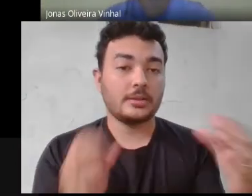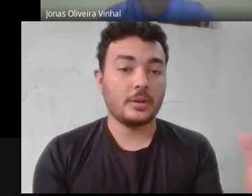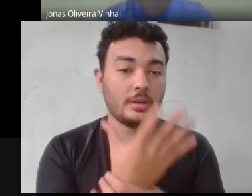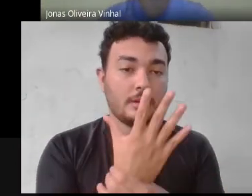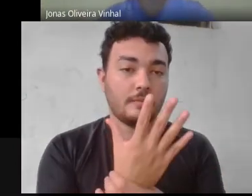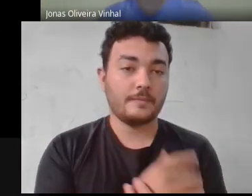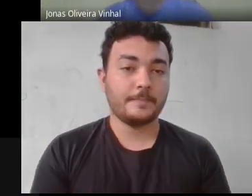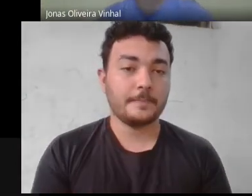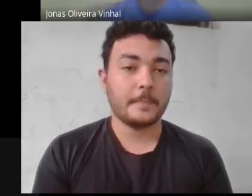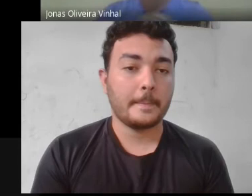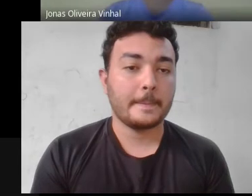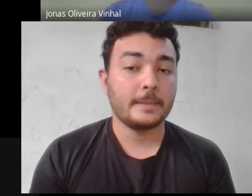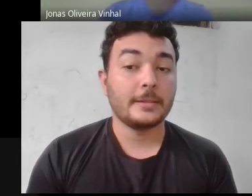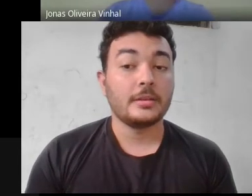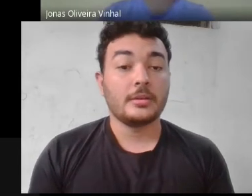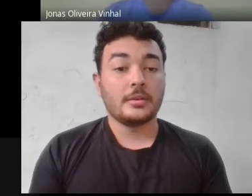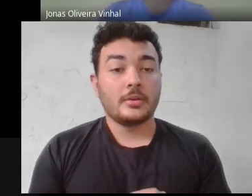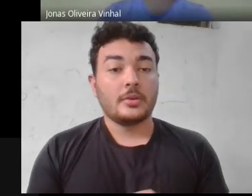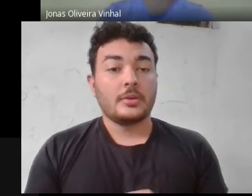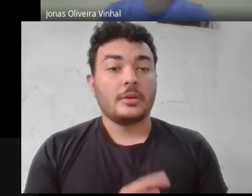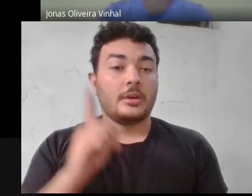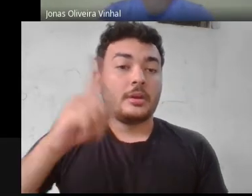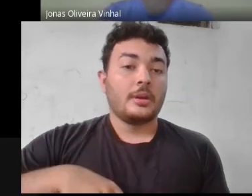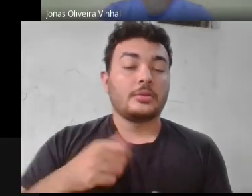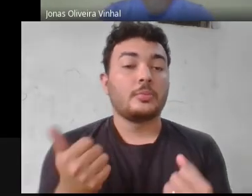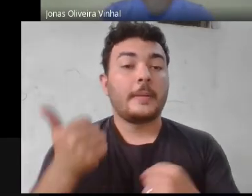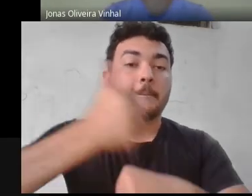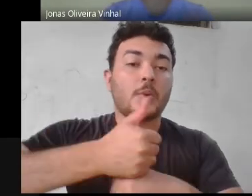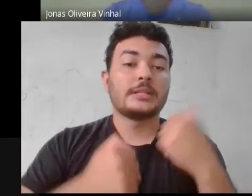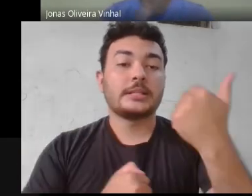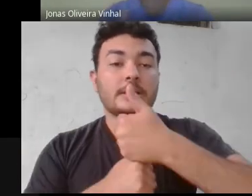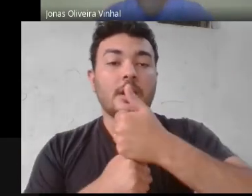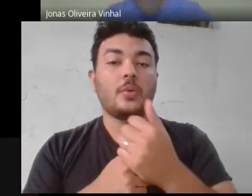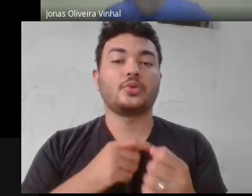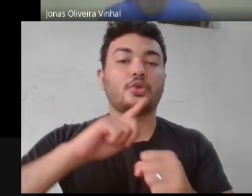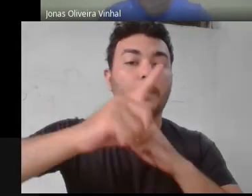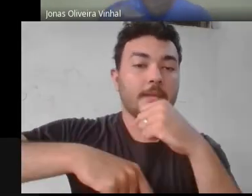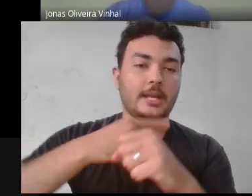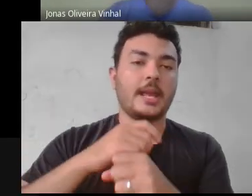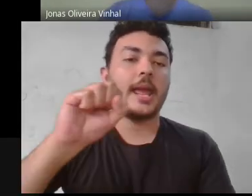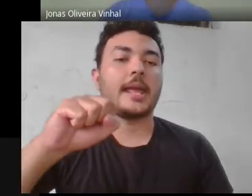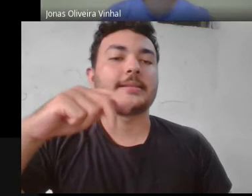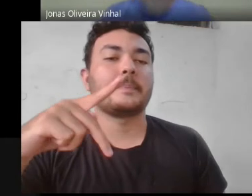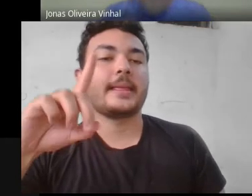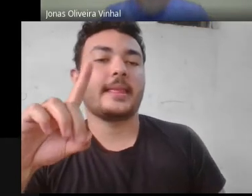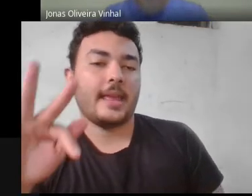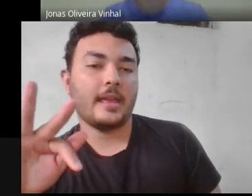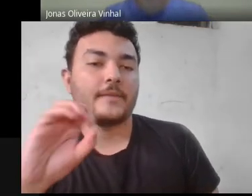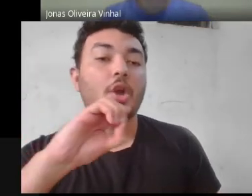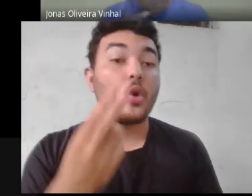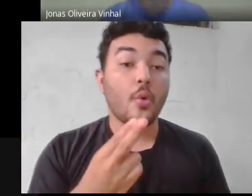ligação química, seja pela sobreposição de orbitais simples, S, P, D e F, ou pela sobreposição